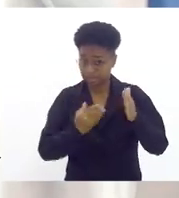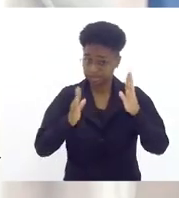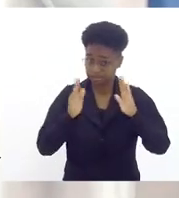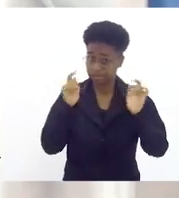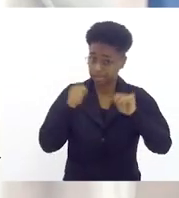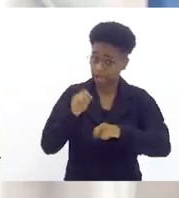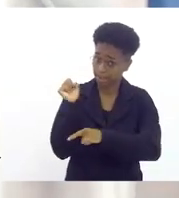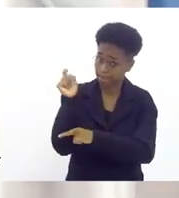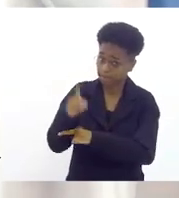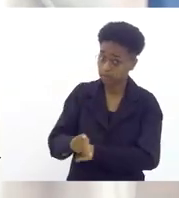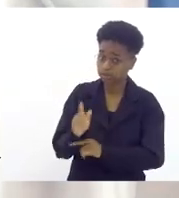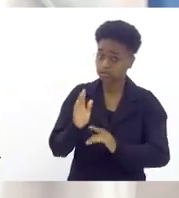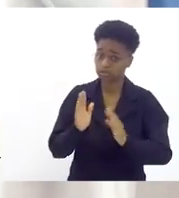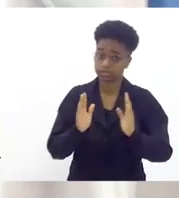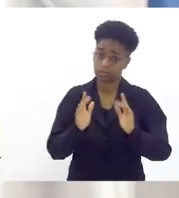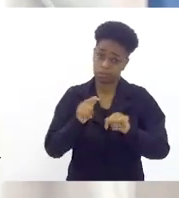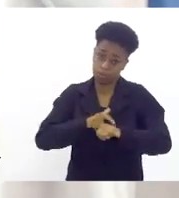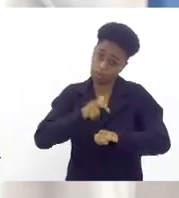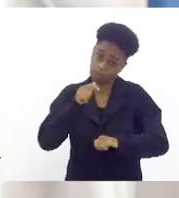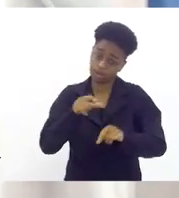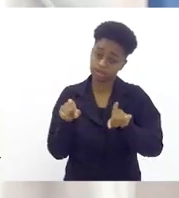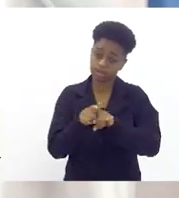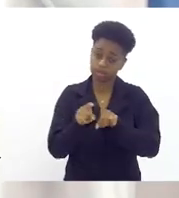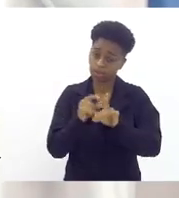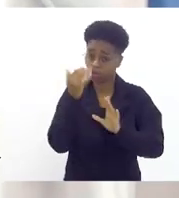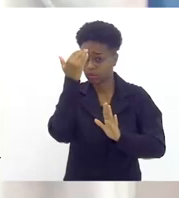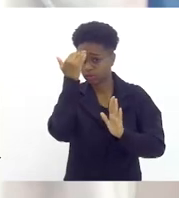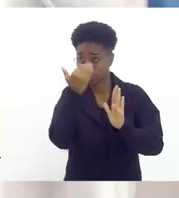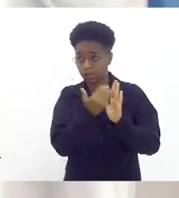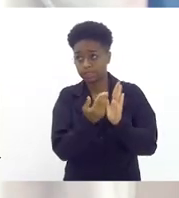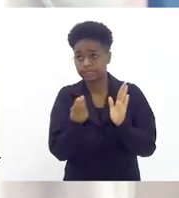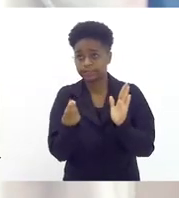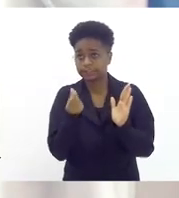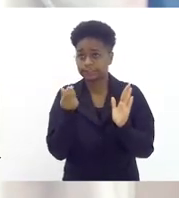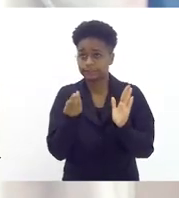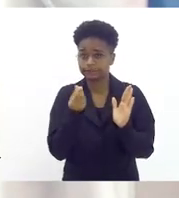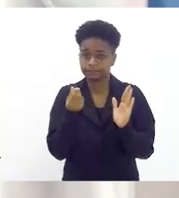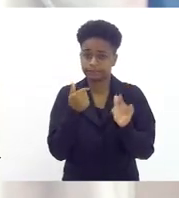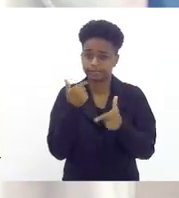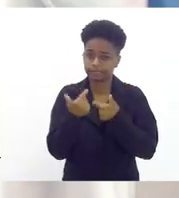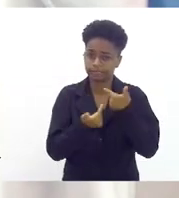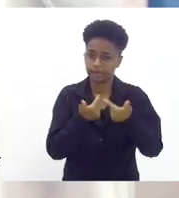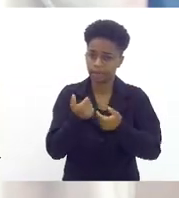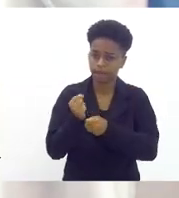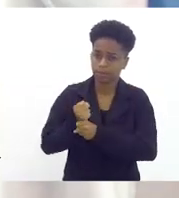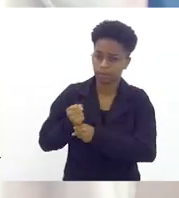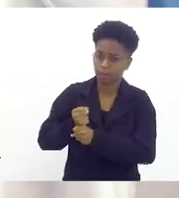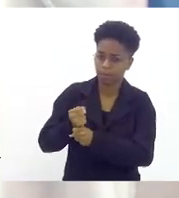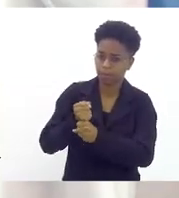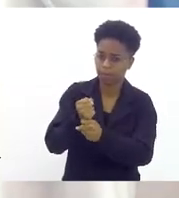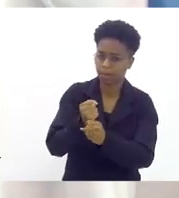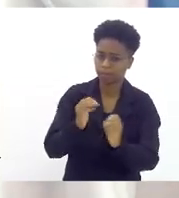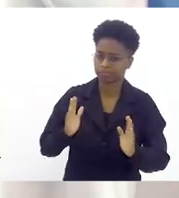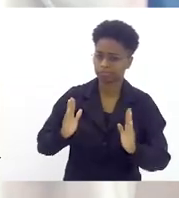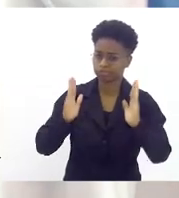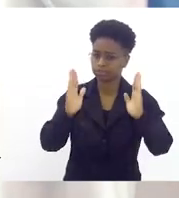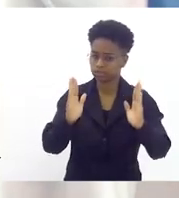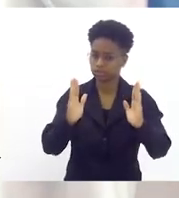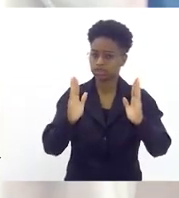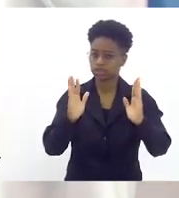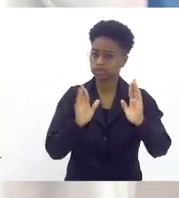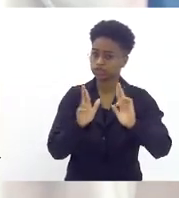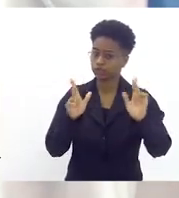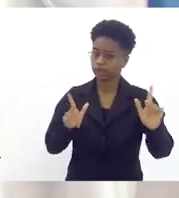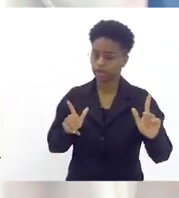determinado momento, e, portanto, um cumprimento de trabalho, de anos de trabalho,